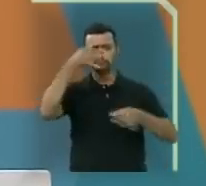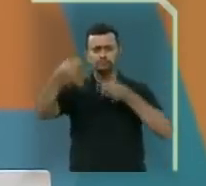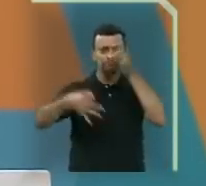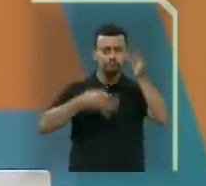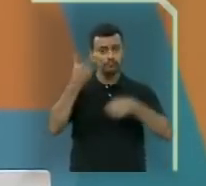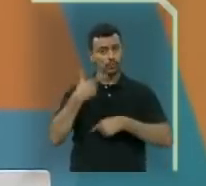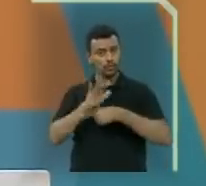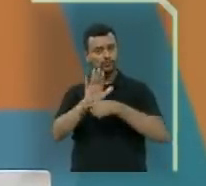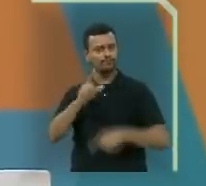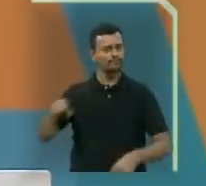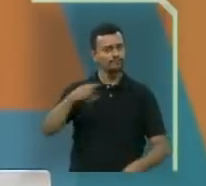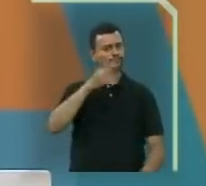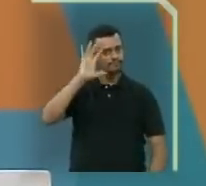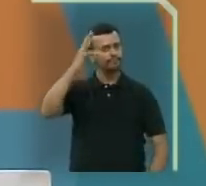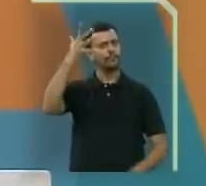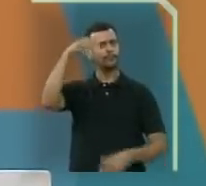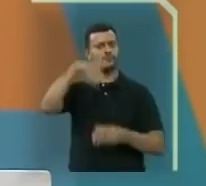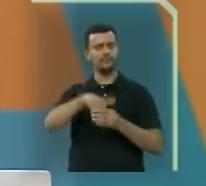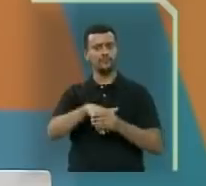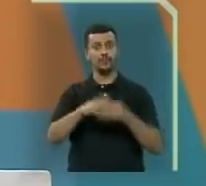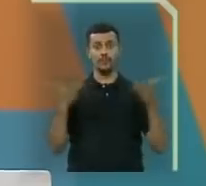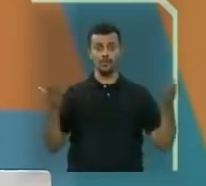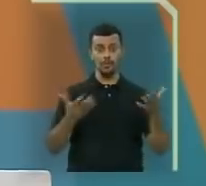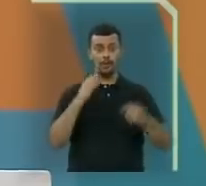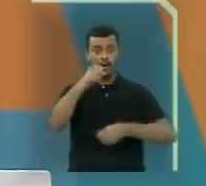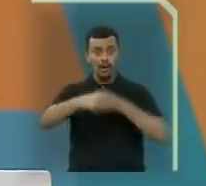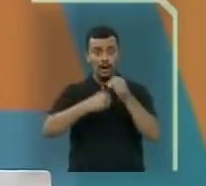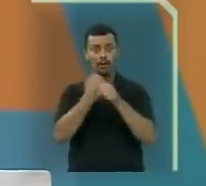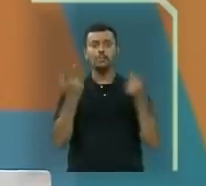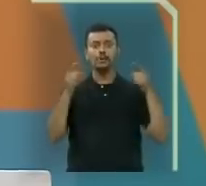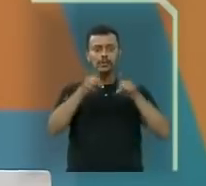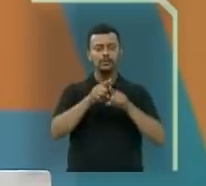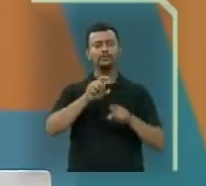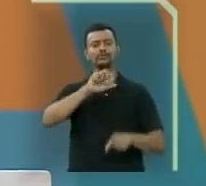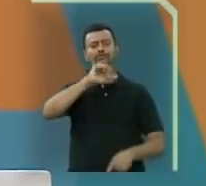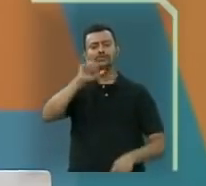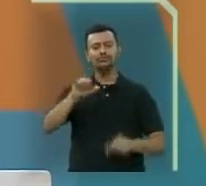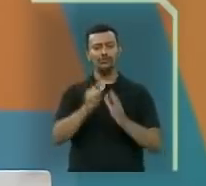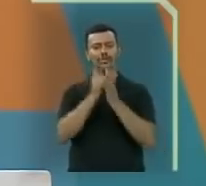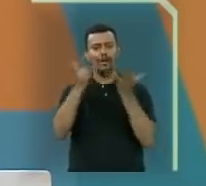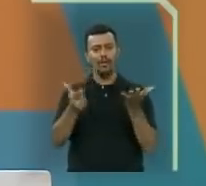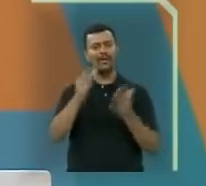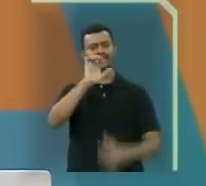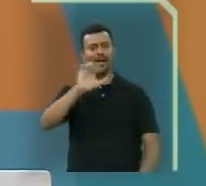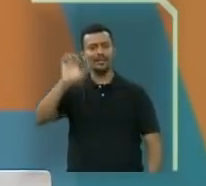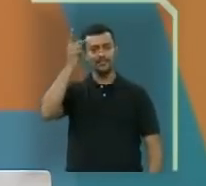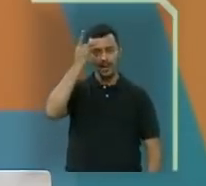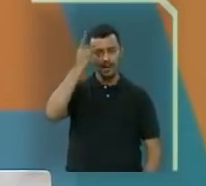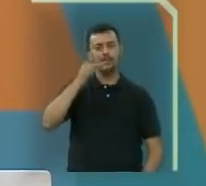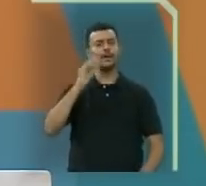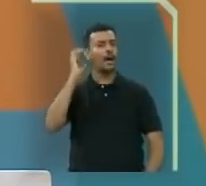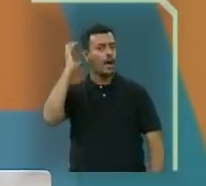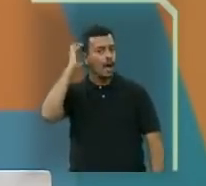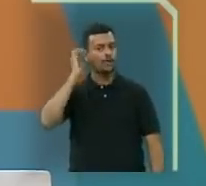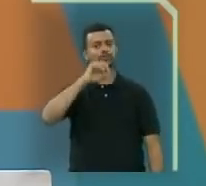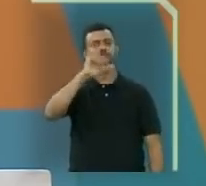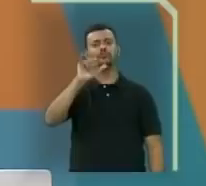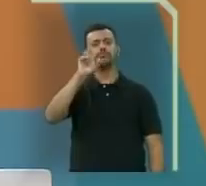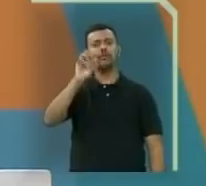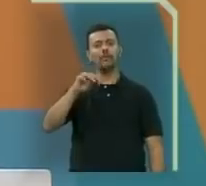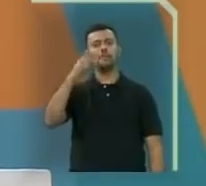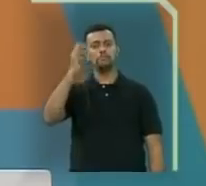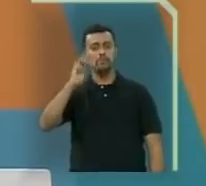voto. Nesse ano, são nossos parceiros o Jornal Estado de São Paulo, a Rádio Jovem Pan e o